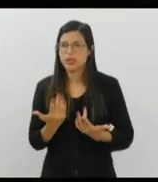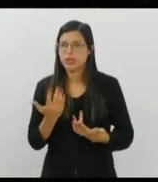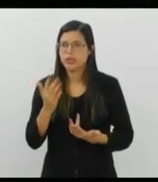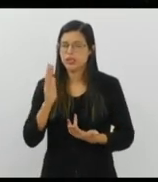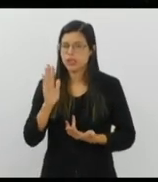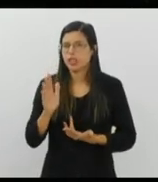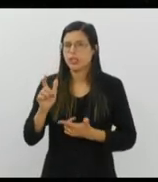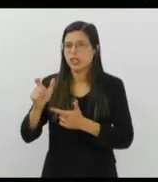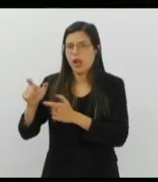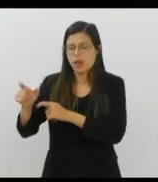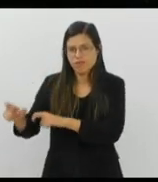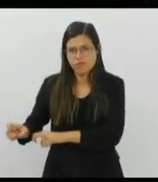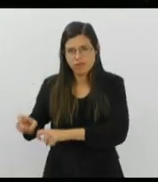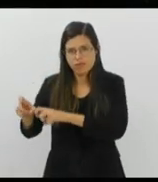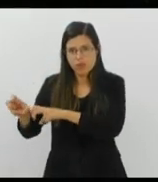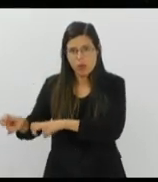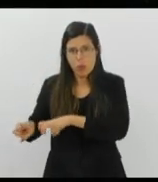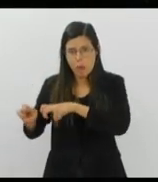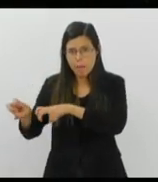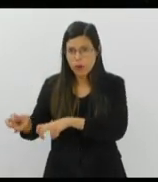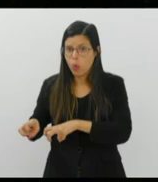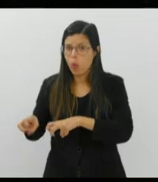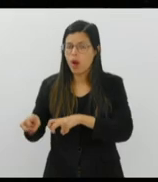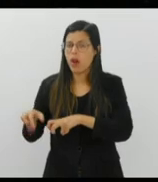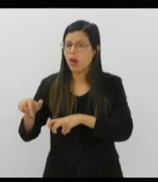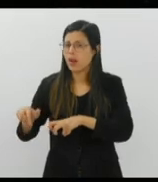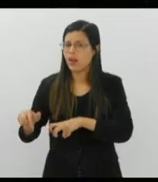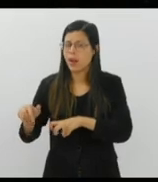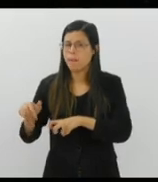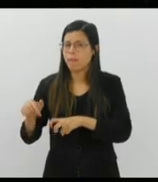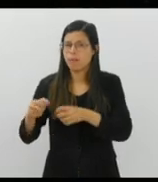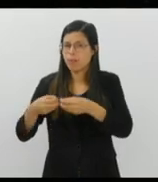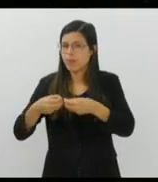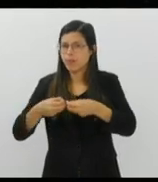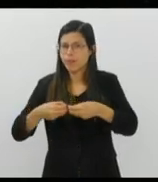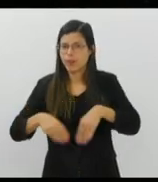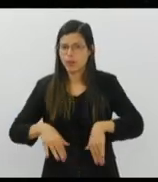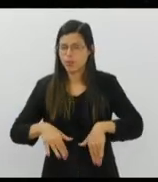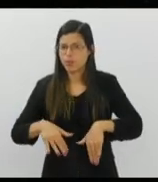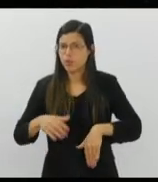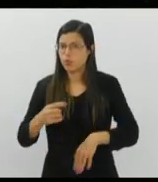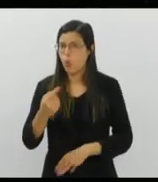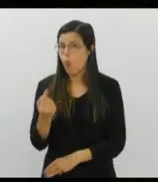agropecuária local um prejuízo superior a